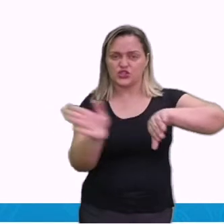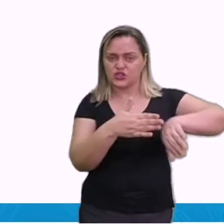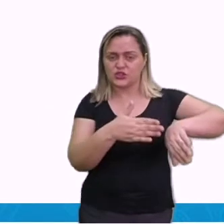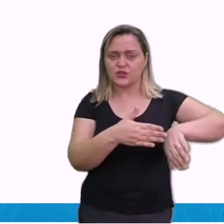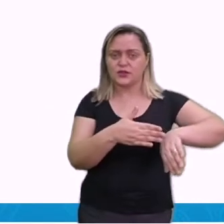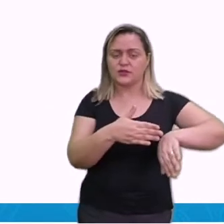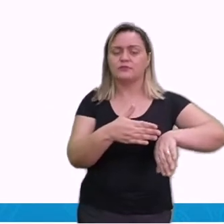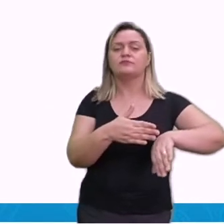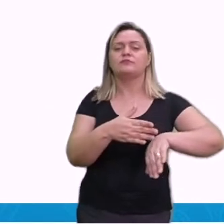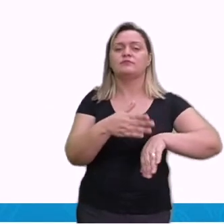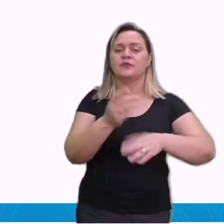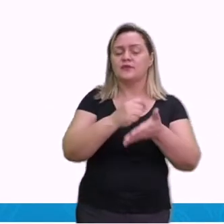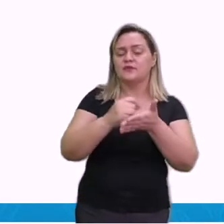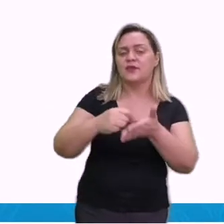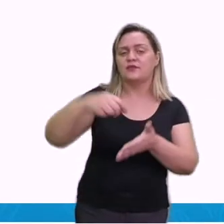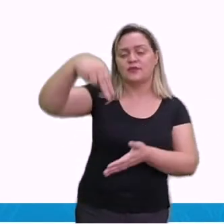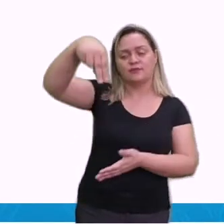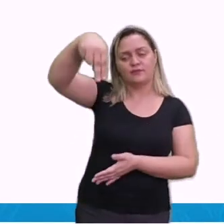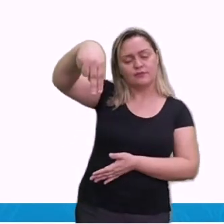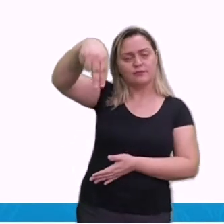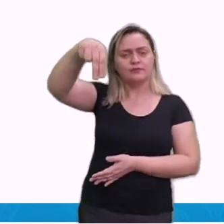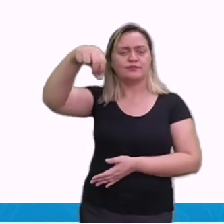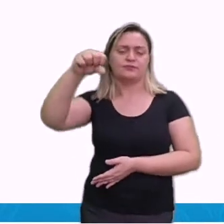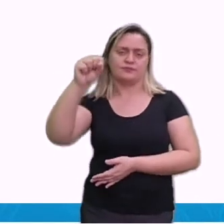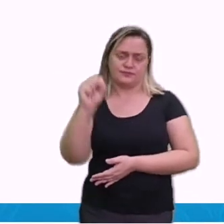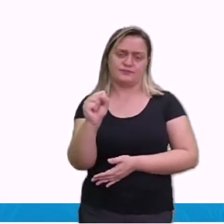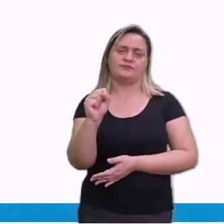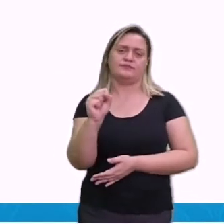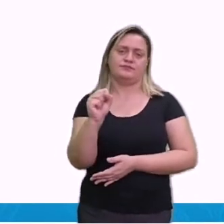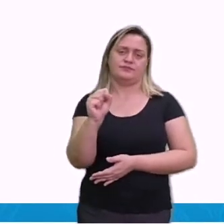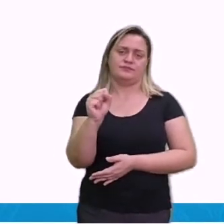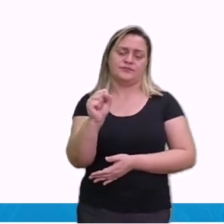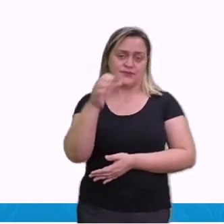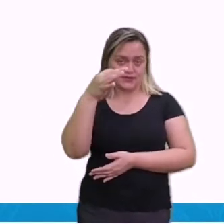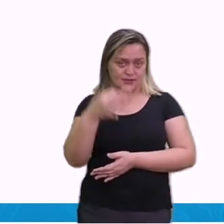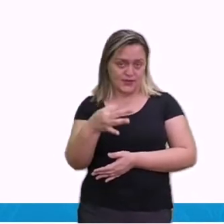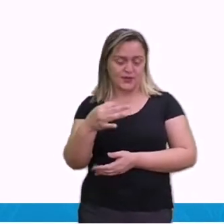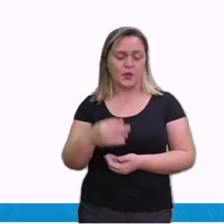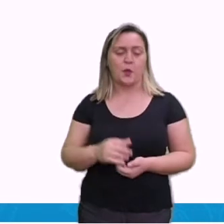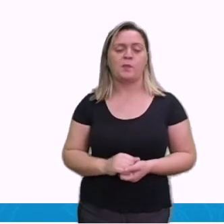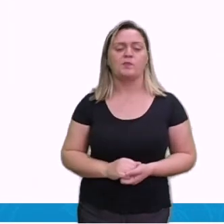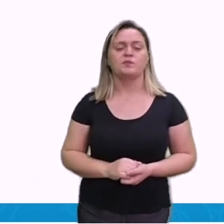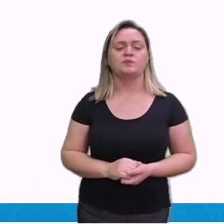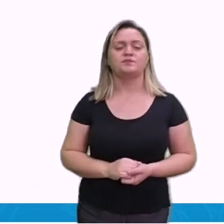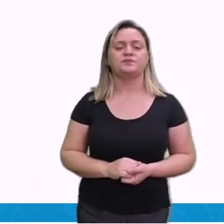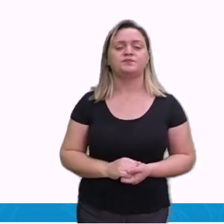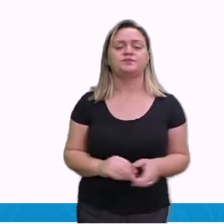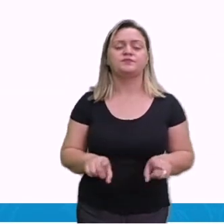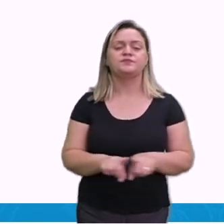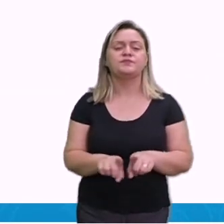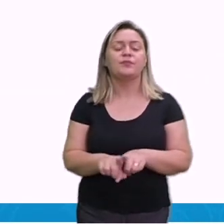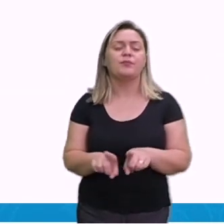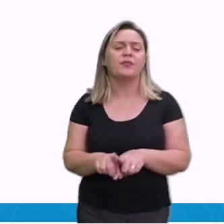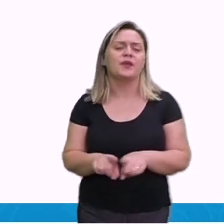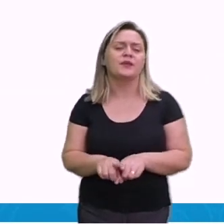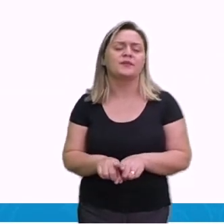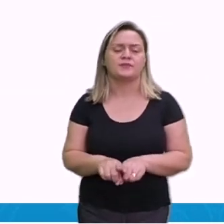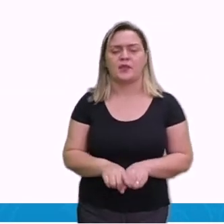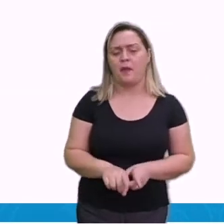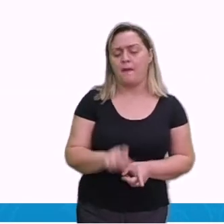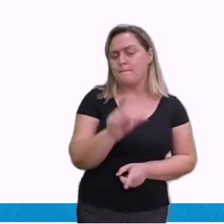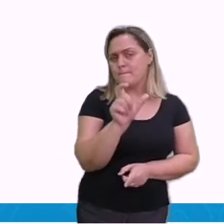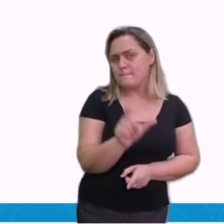modelagens. Então, essa é uma das regras do plural na língua portuguesa. E agora, as palavras